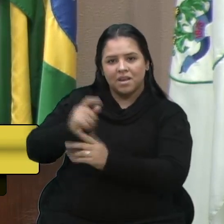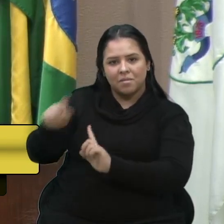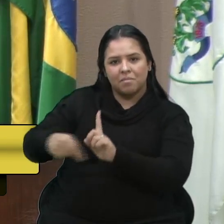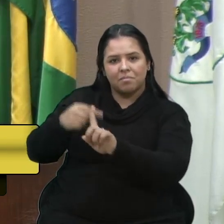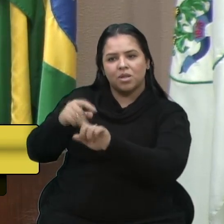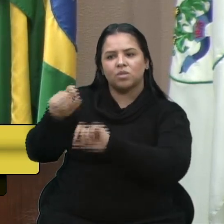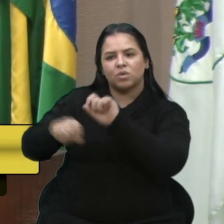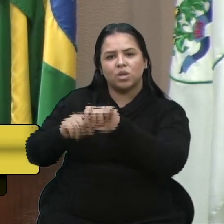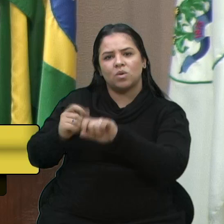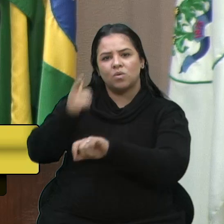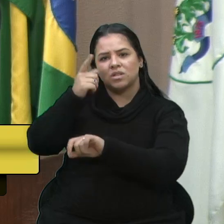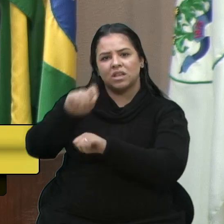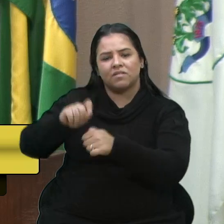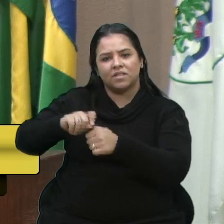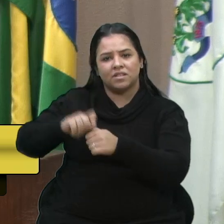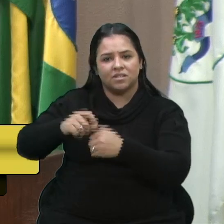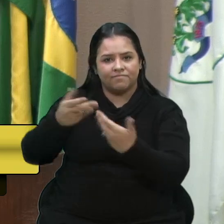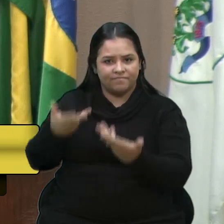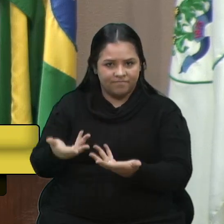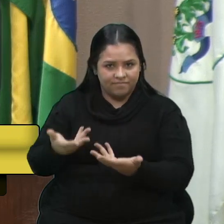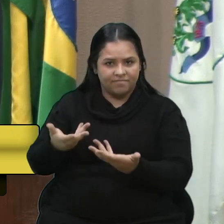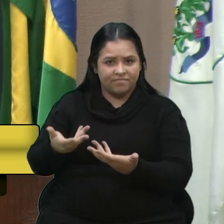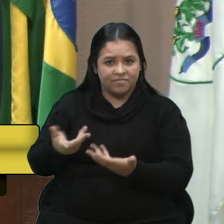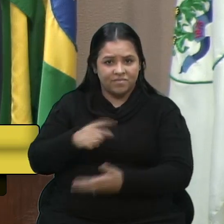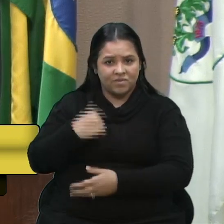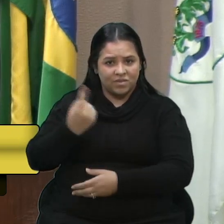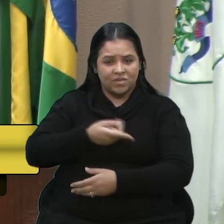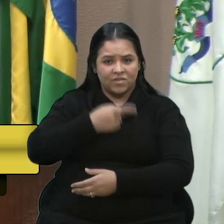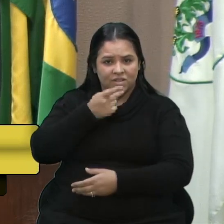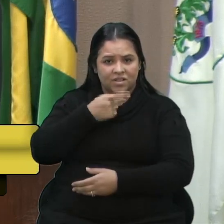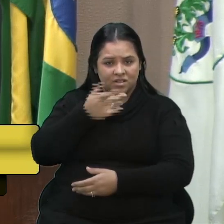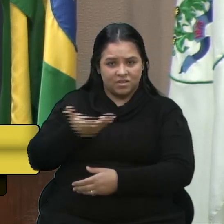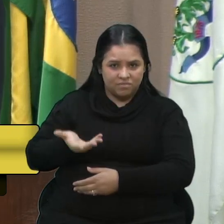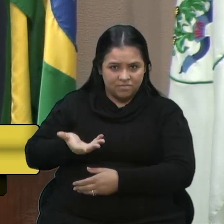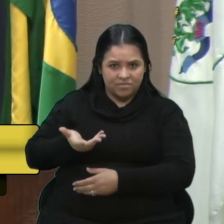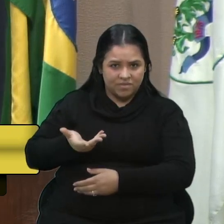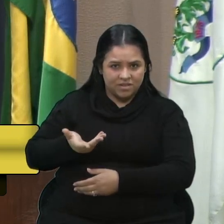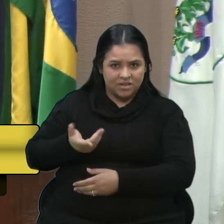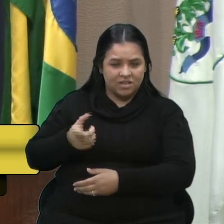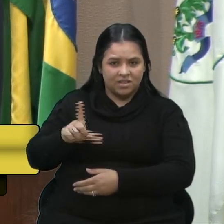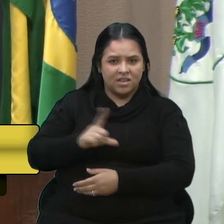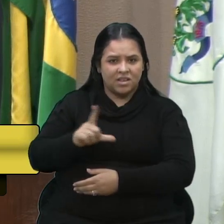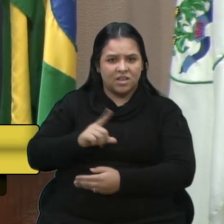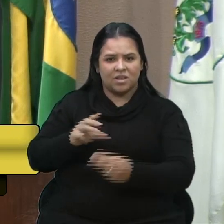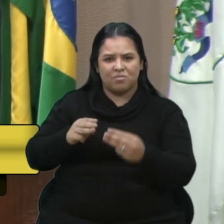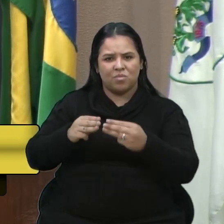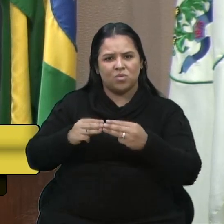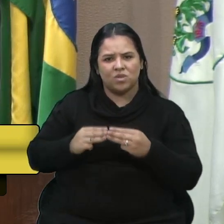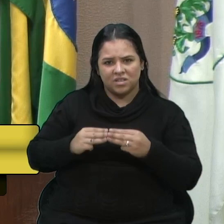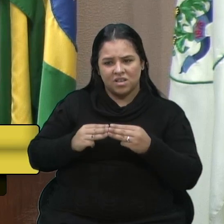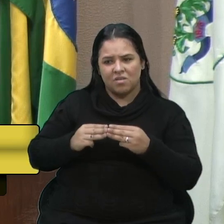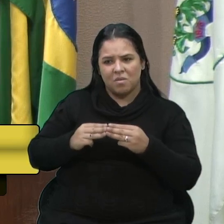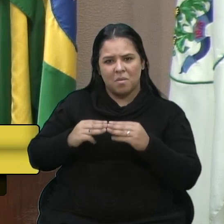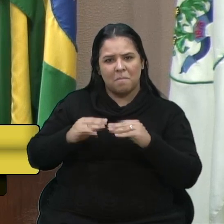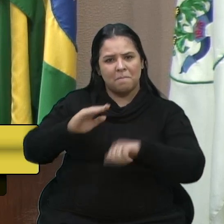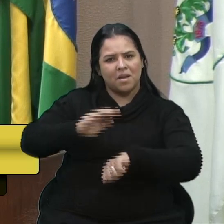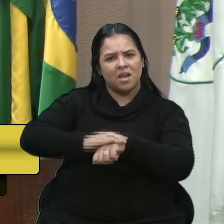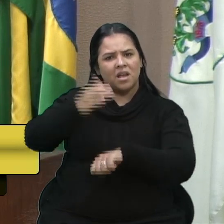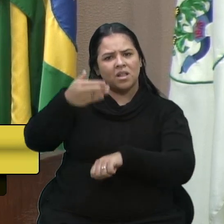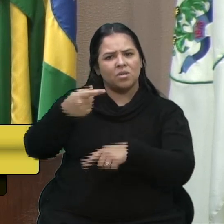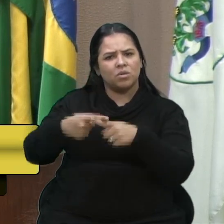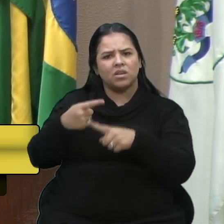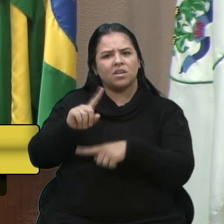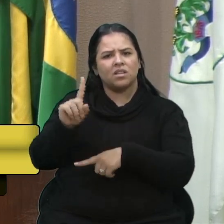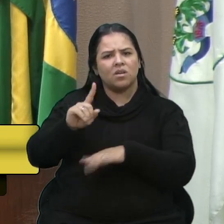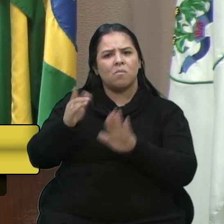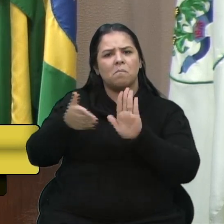conseguem produzir. E é isso que a gente está dizendo aqui. Quando a moção fala que tem que ter um aumento justo e real, por que a gente não propôs, por